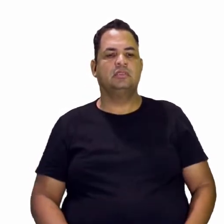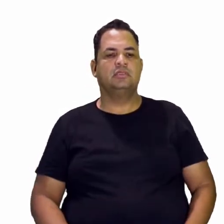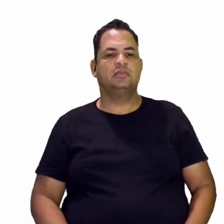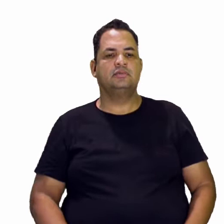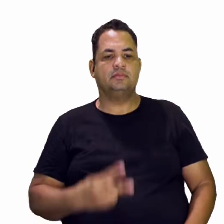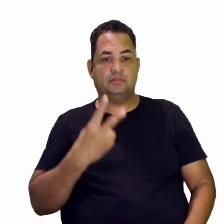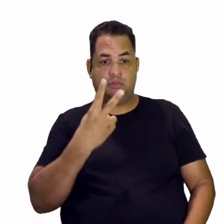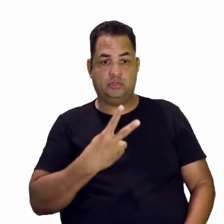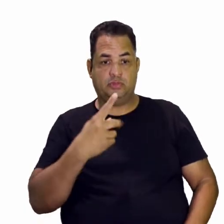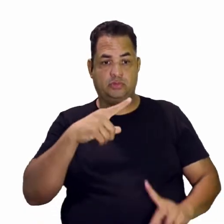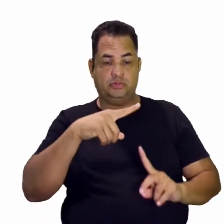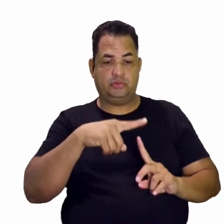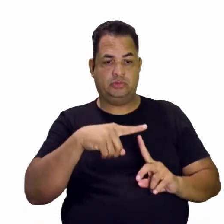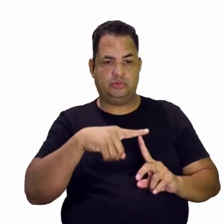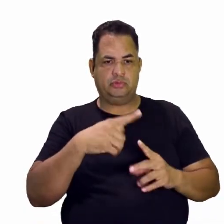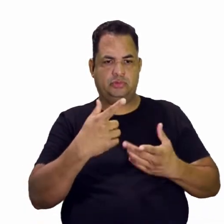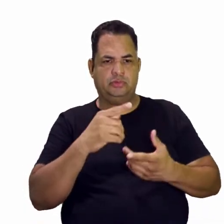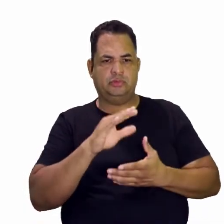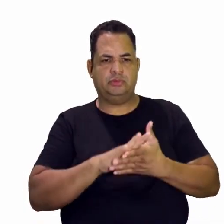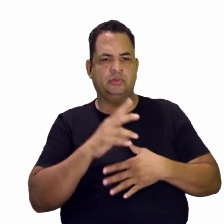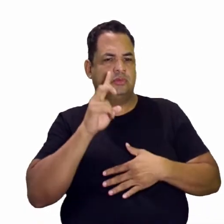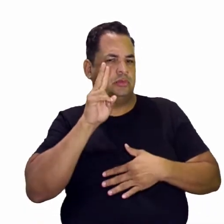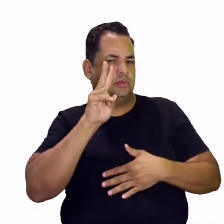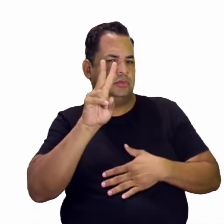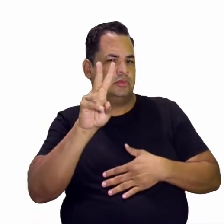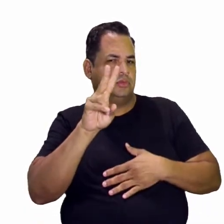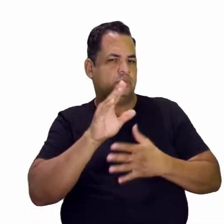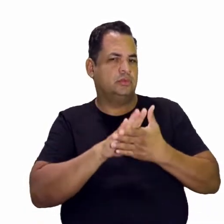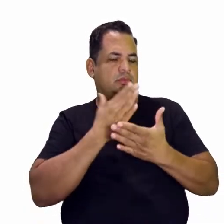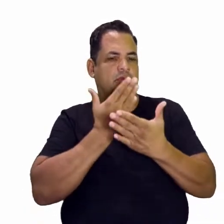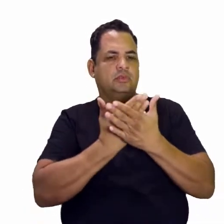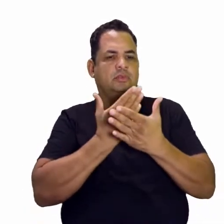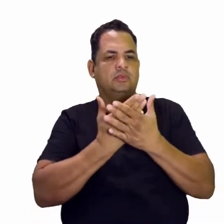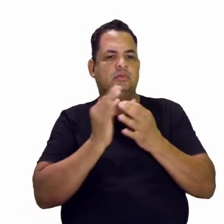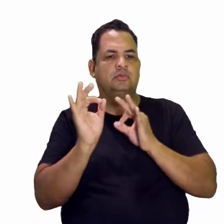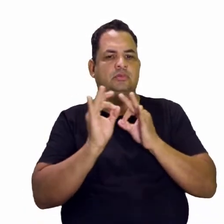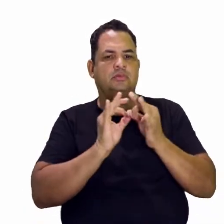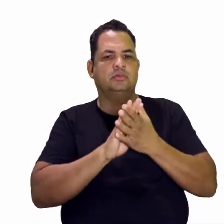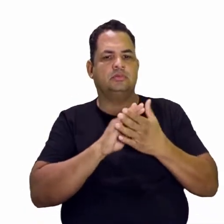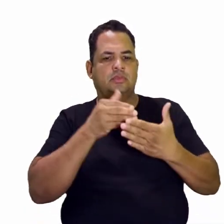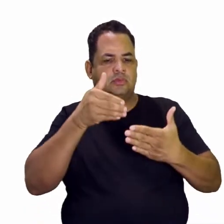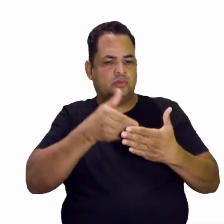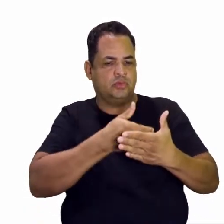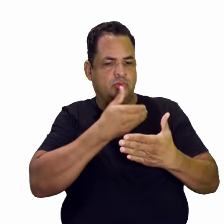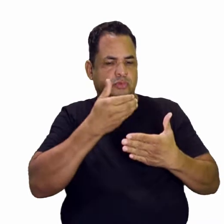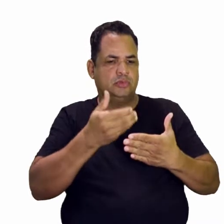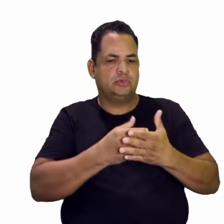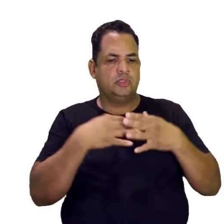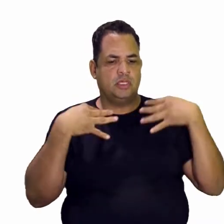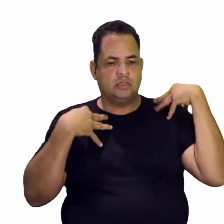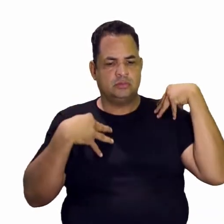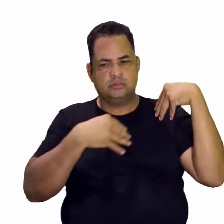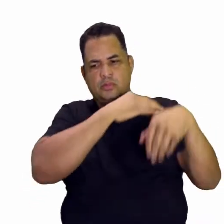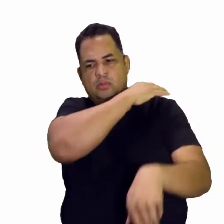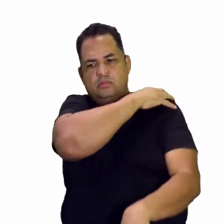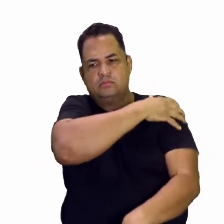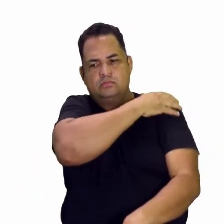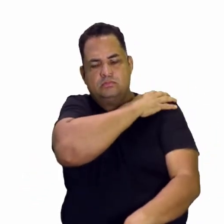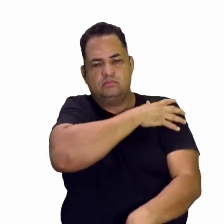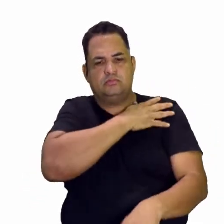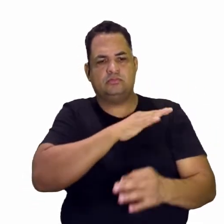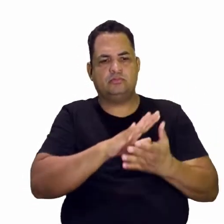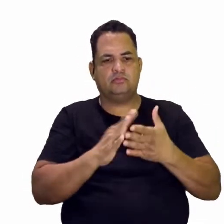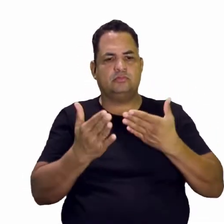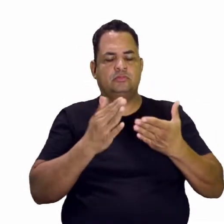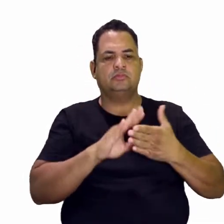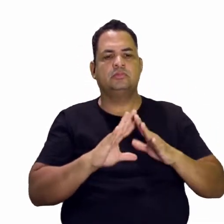Esses somatofósseis é aquela visualização que a gente mostrou na aula das conchas, tá? Das carapaças, as impregnações